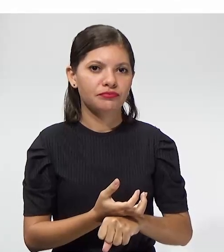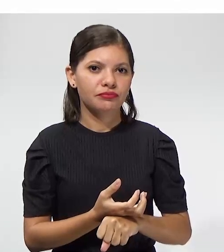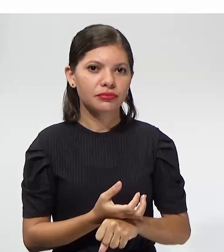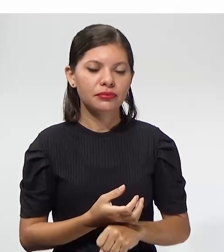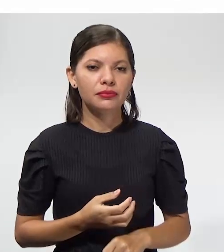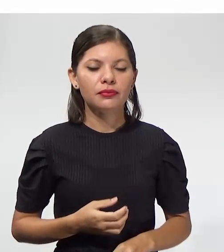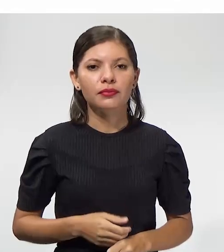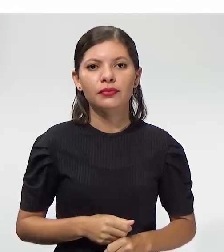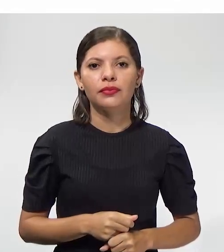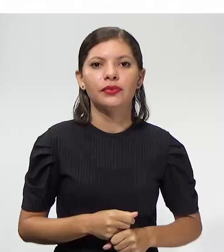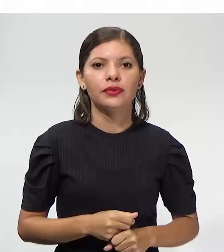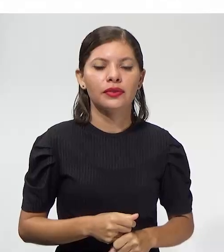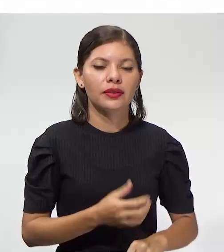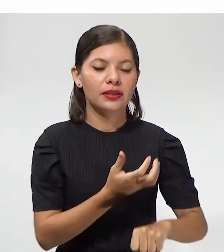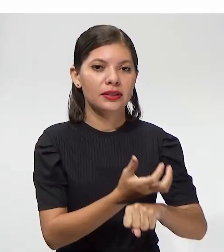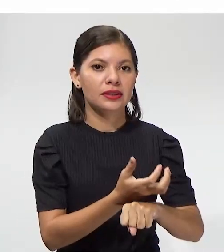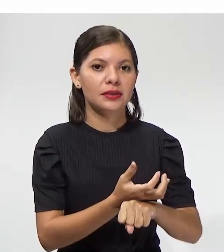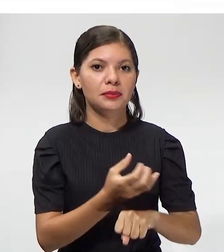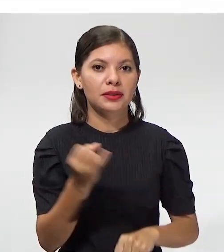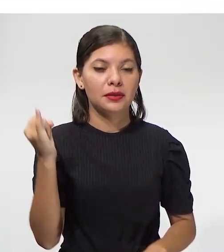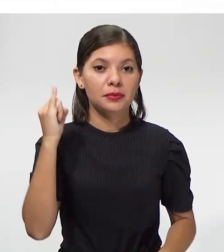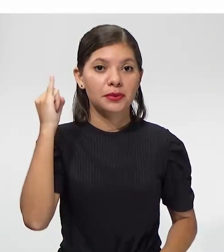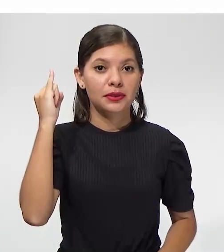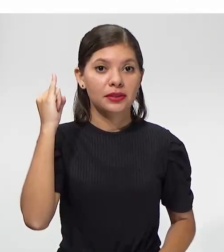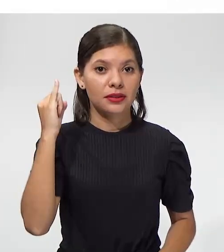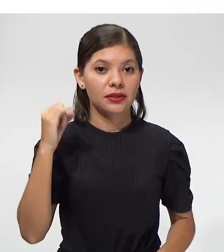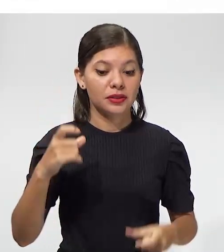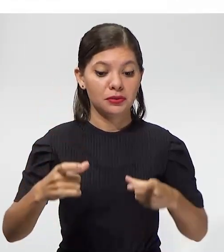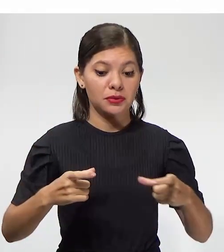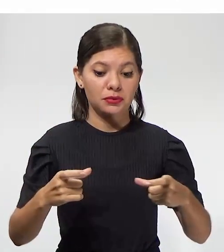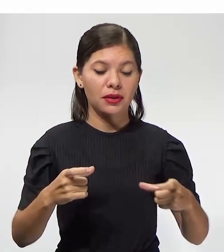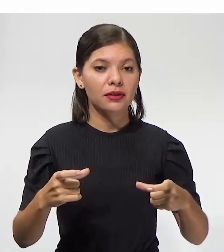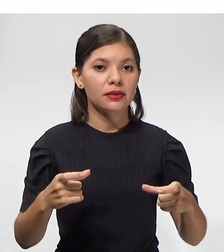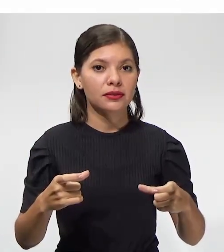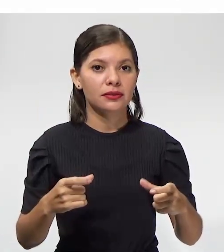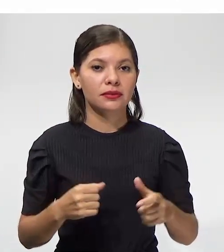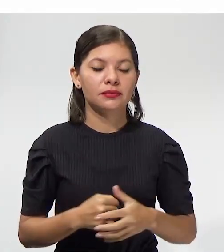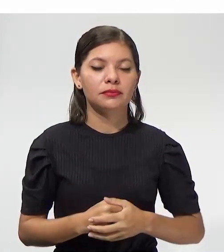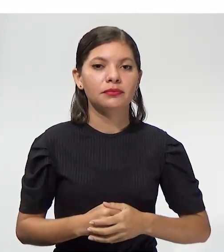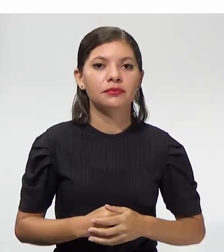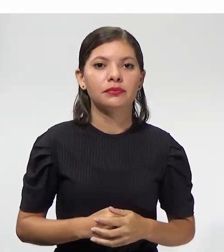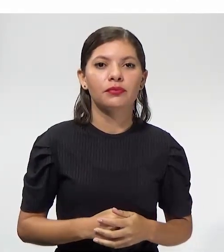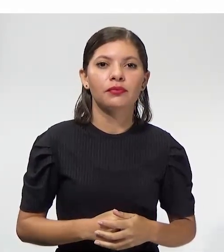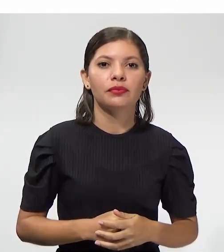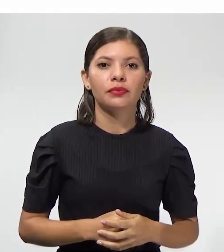não é importante. Ela é importante, ela tem o seu lugar. E essa